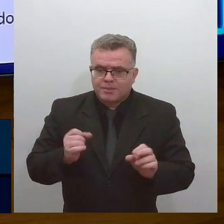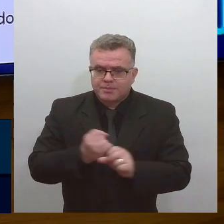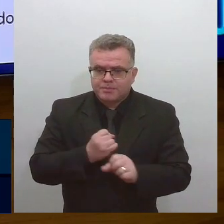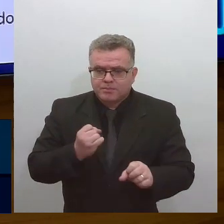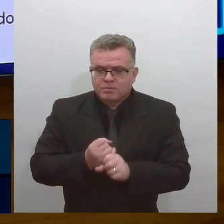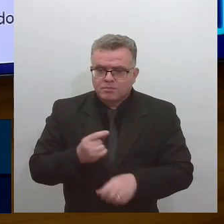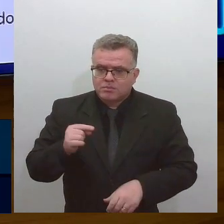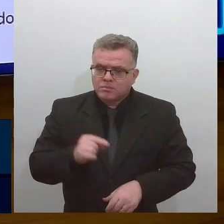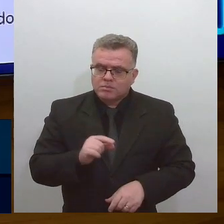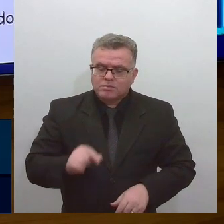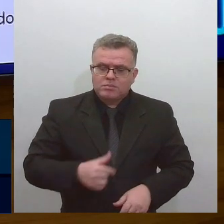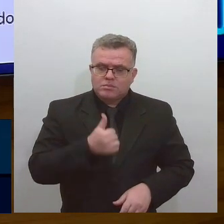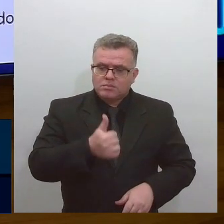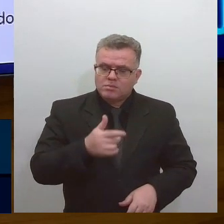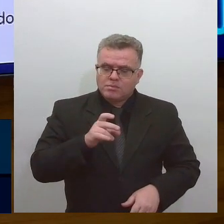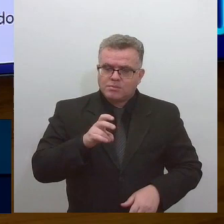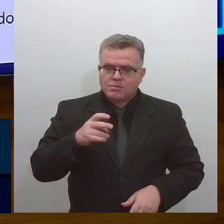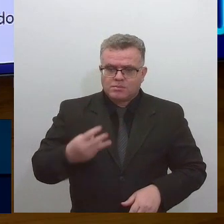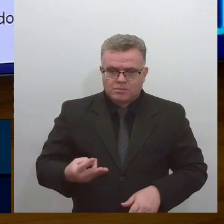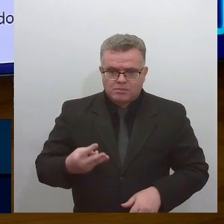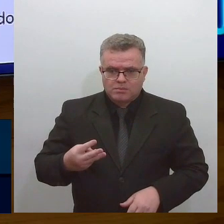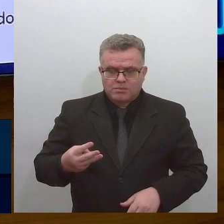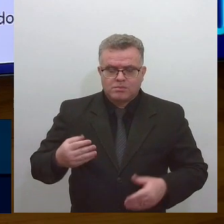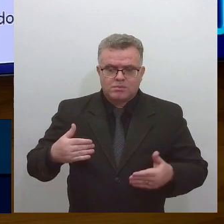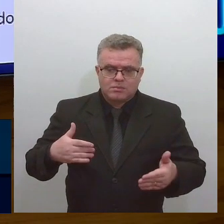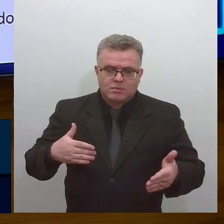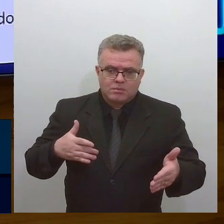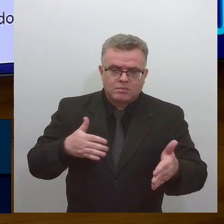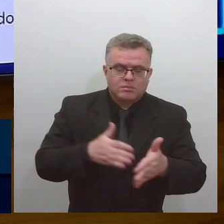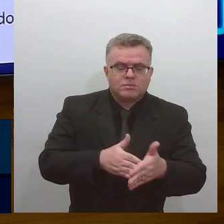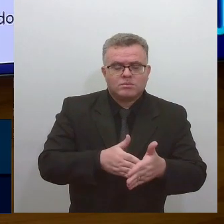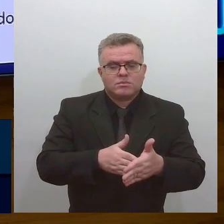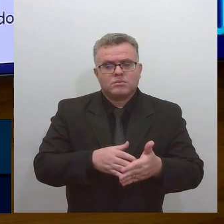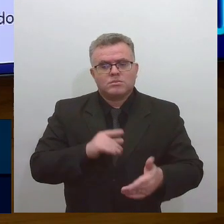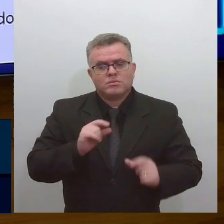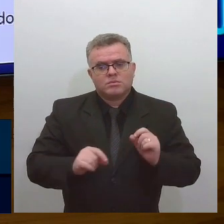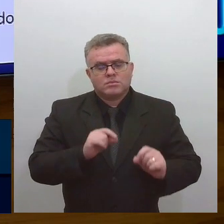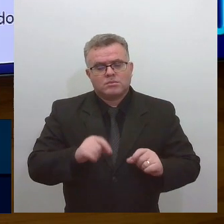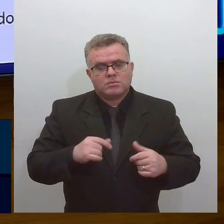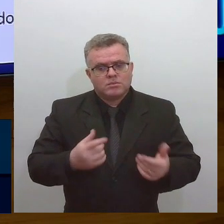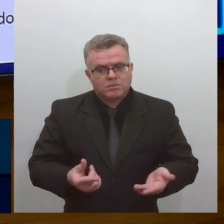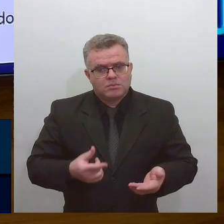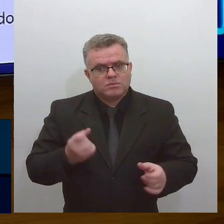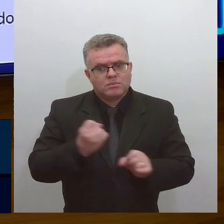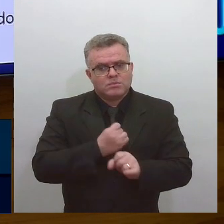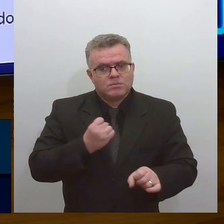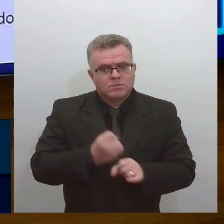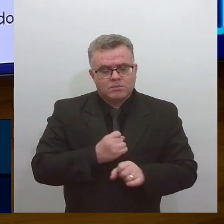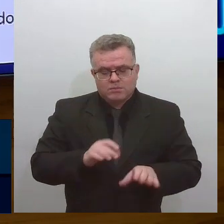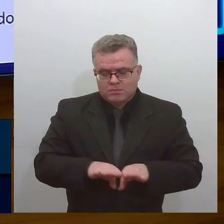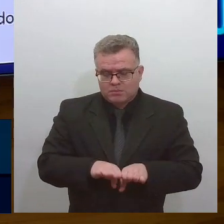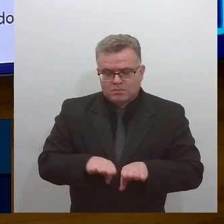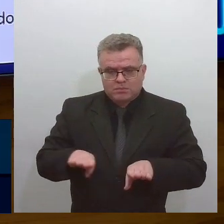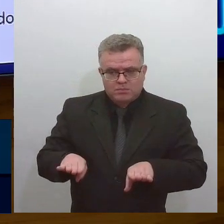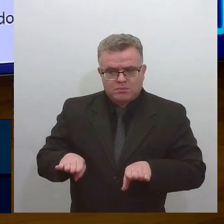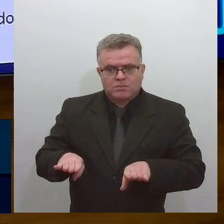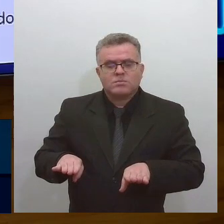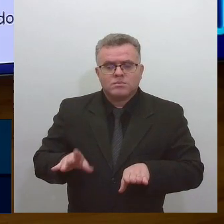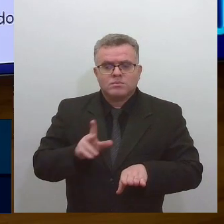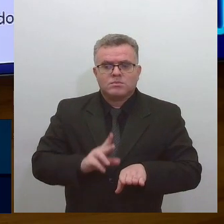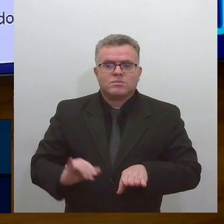a divisa as obras de duplicação elas se Deus quiser serão contratadas esse ano e na